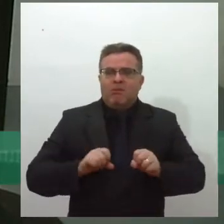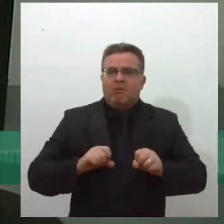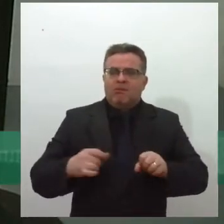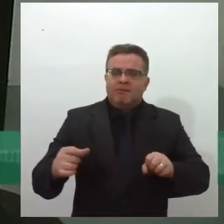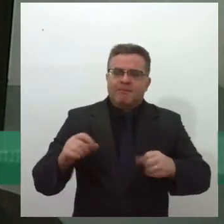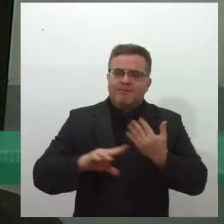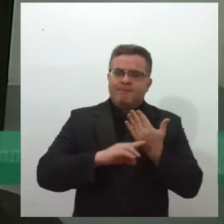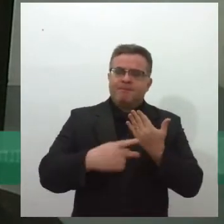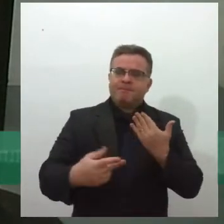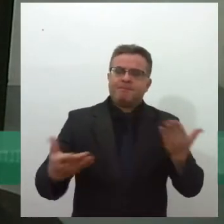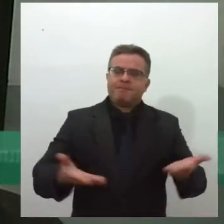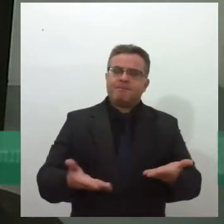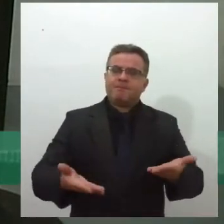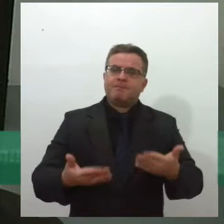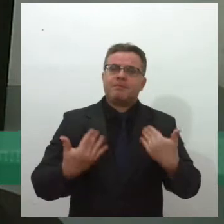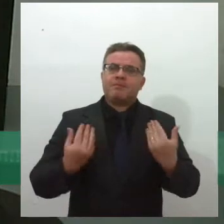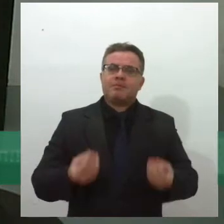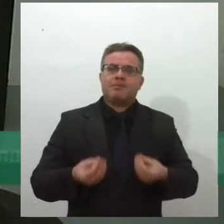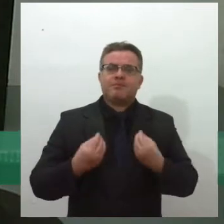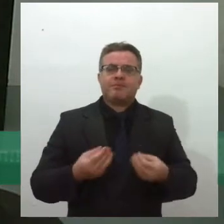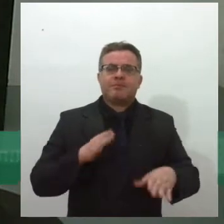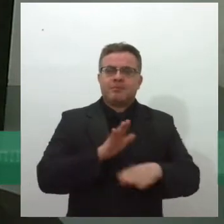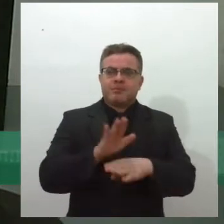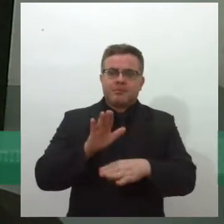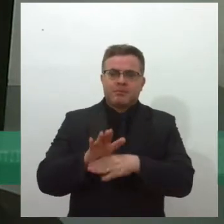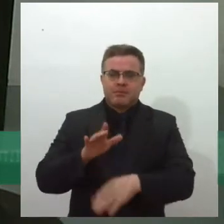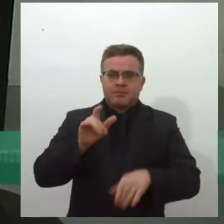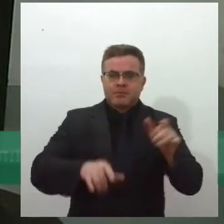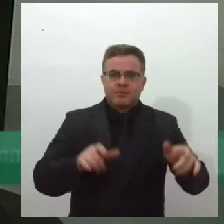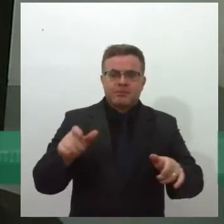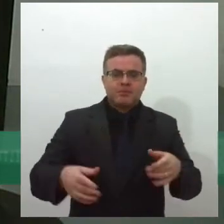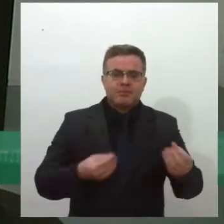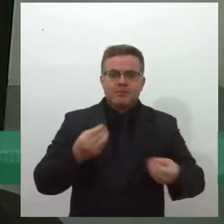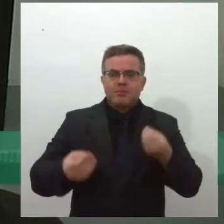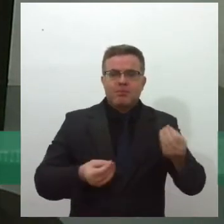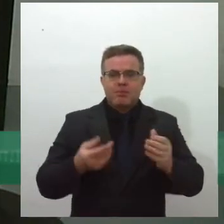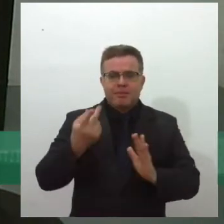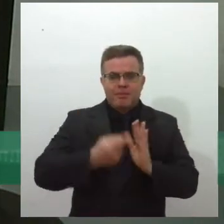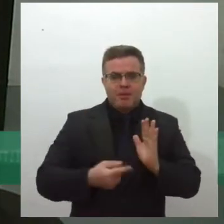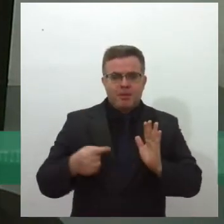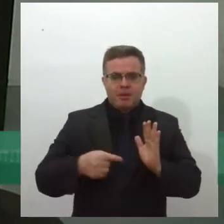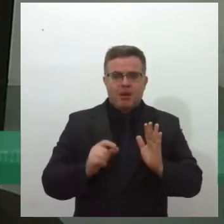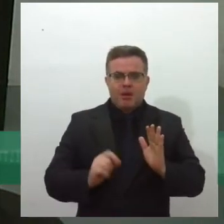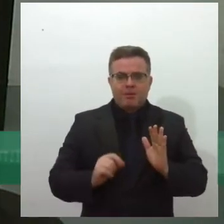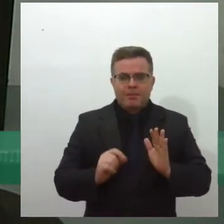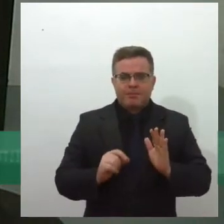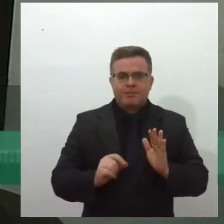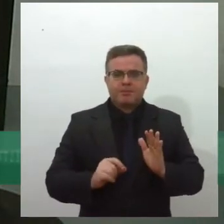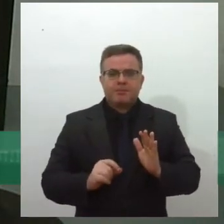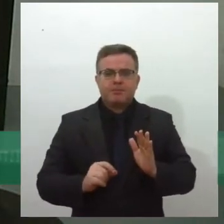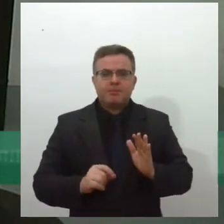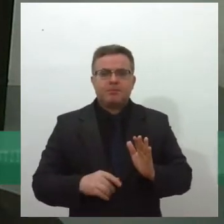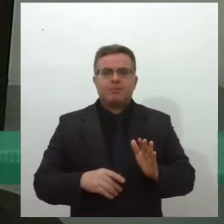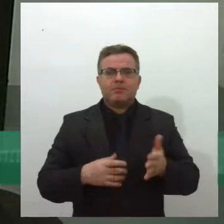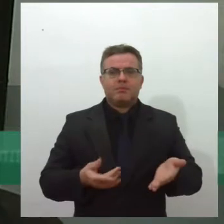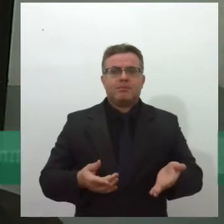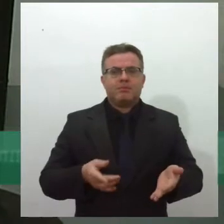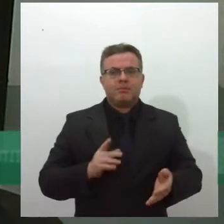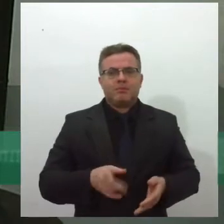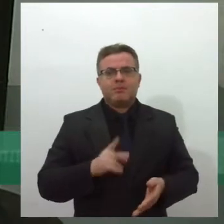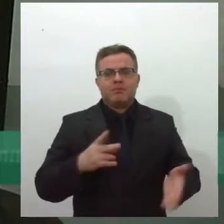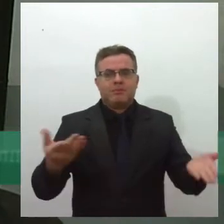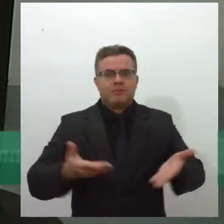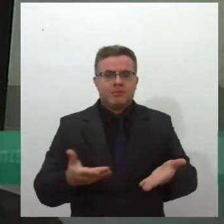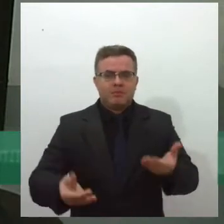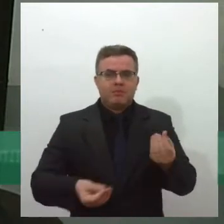Na prática, como é que ajuda também essas pessoas o projeto? Esse projeto também ele entra agora na